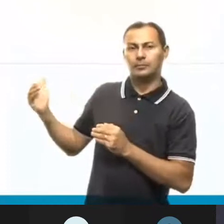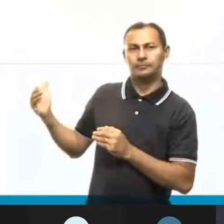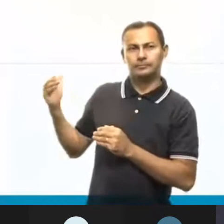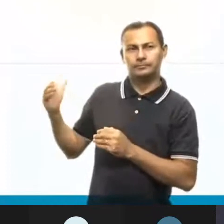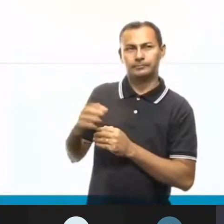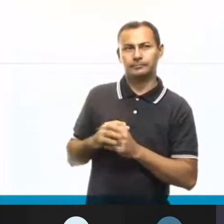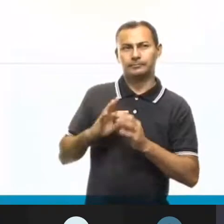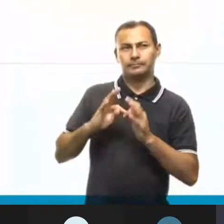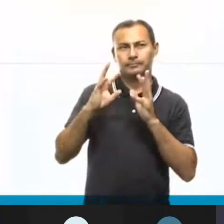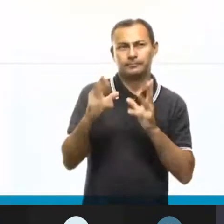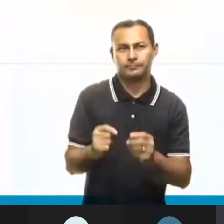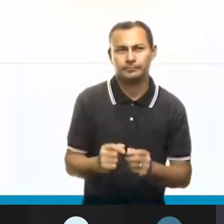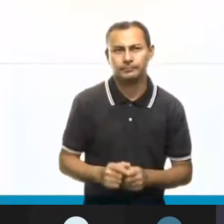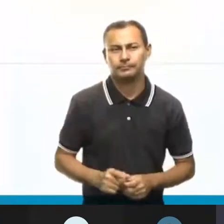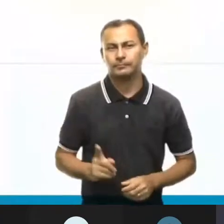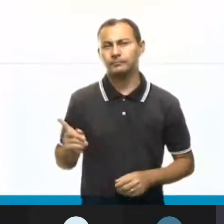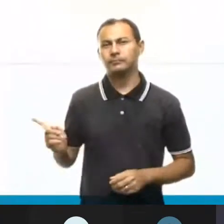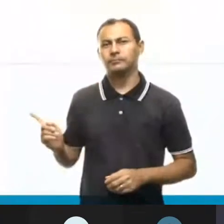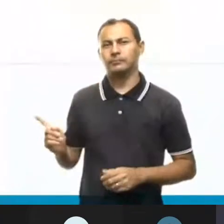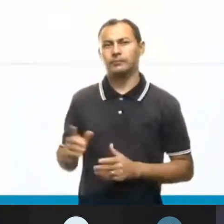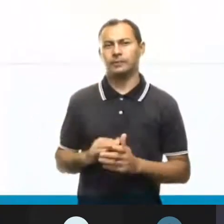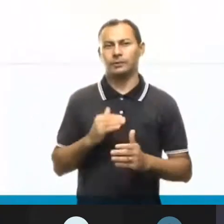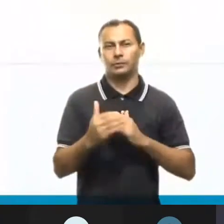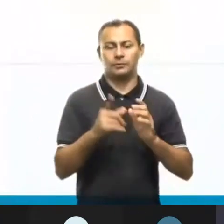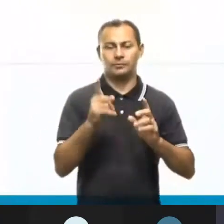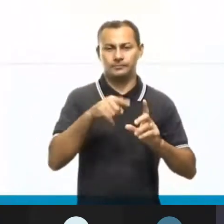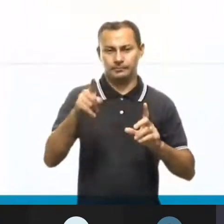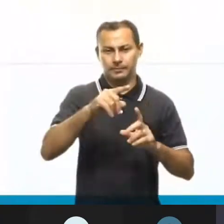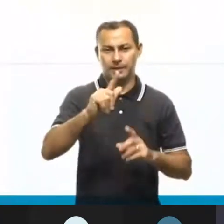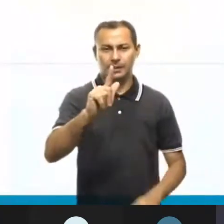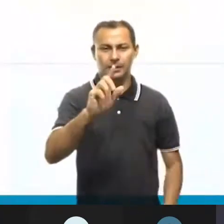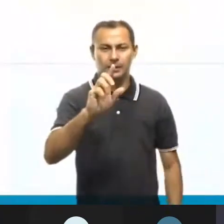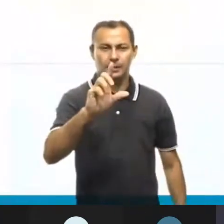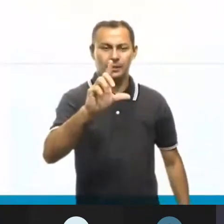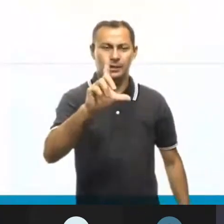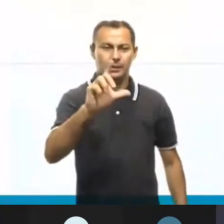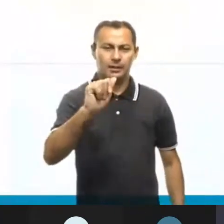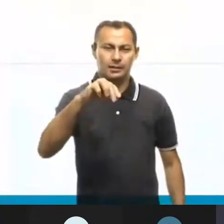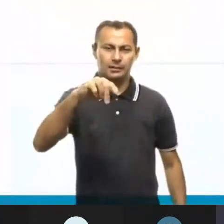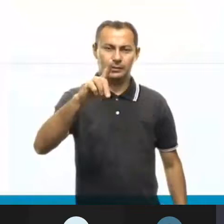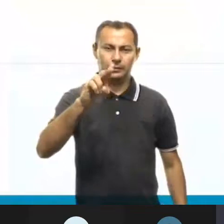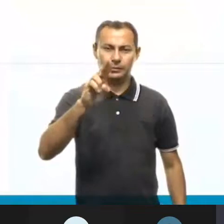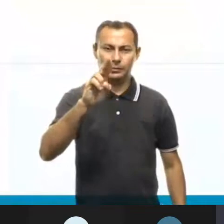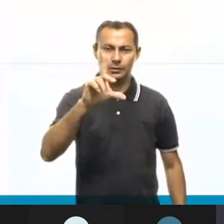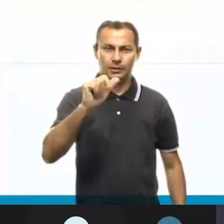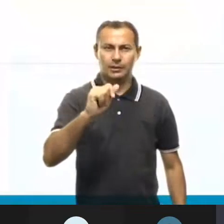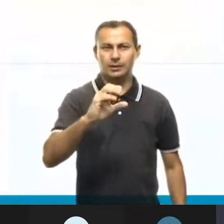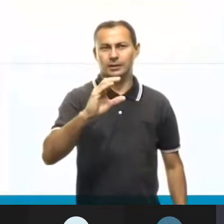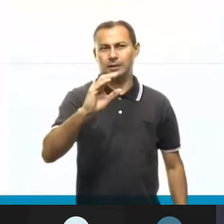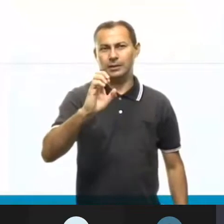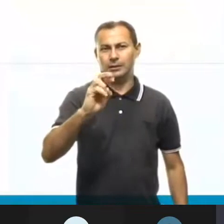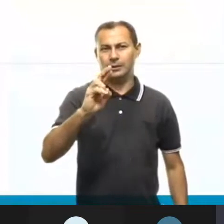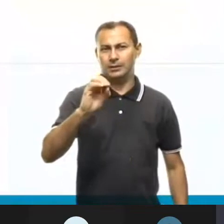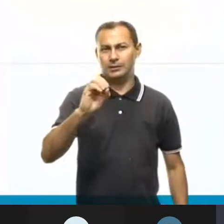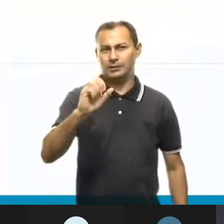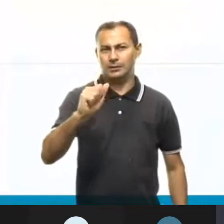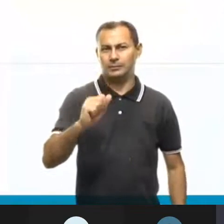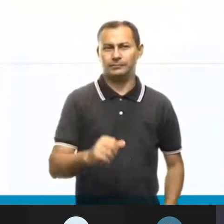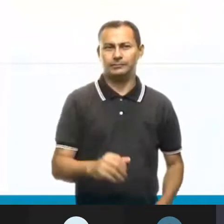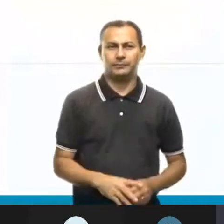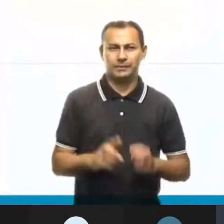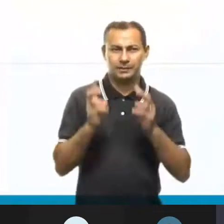tudo isso aqui, ó, é glândula serosa, ó, é tudo glândula serosa. Se você correr a sua lâmina aí,